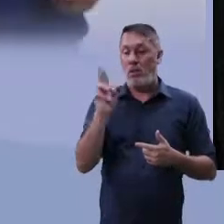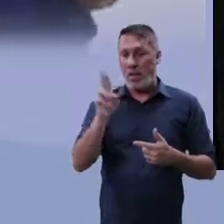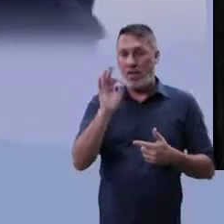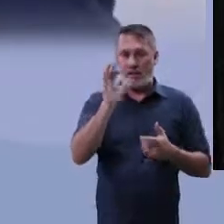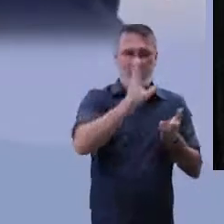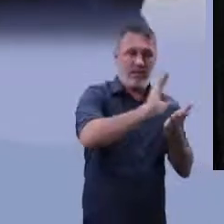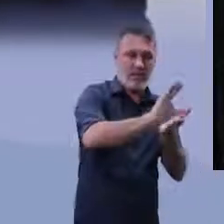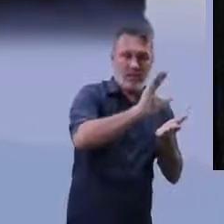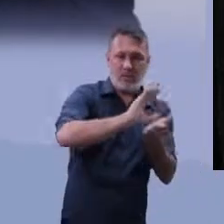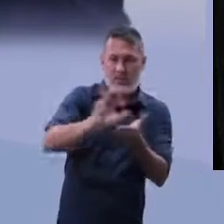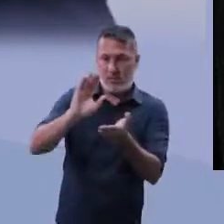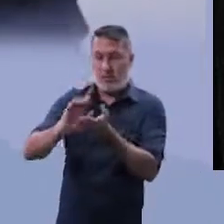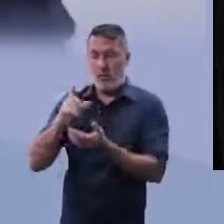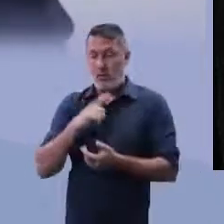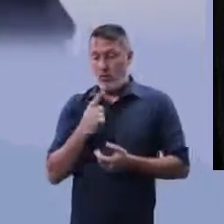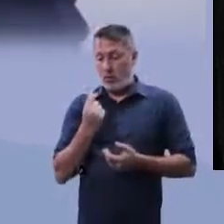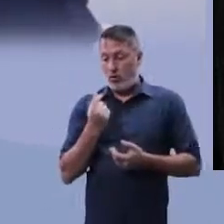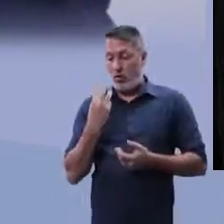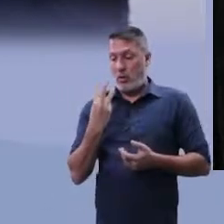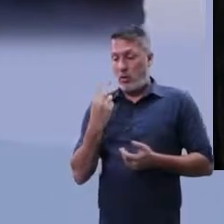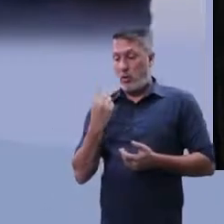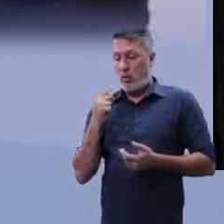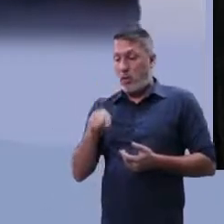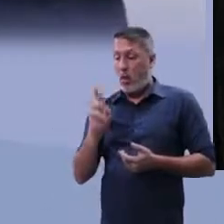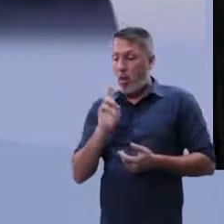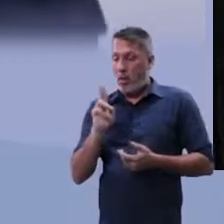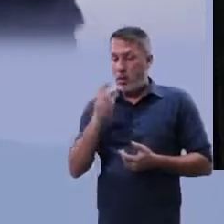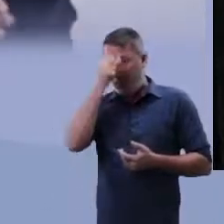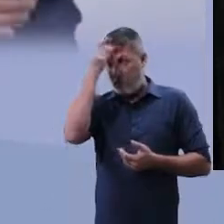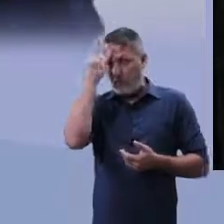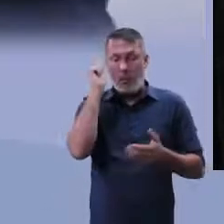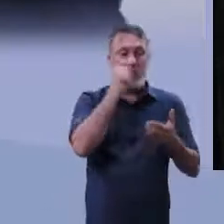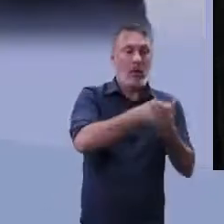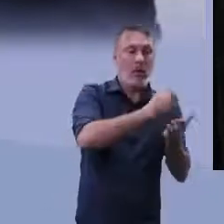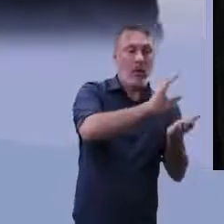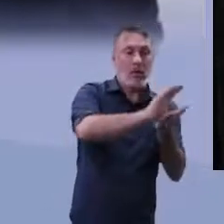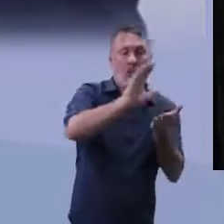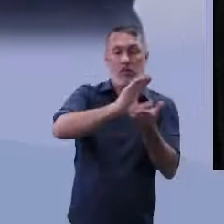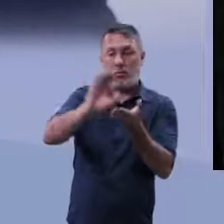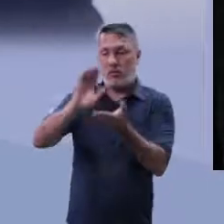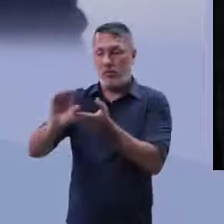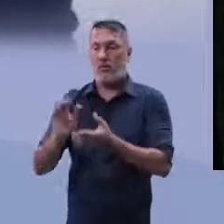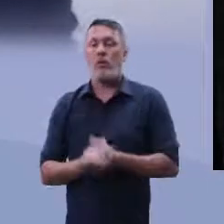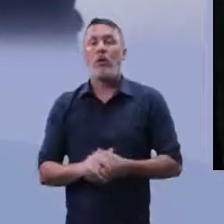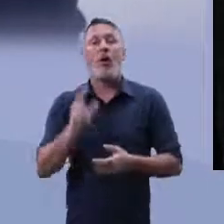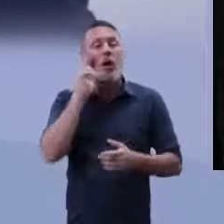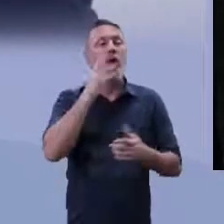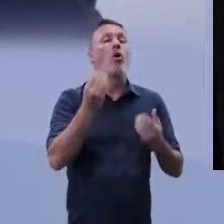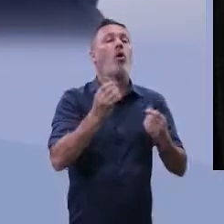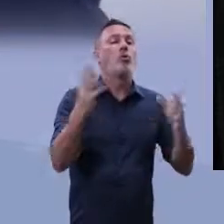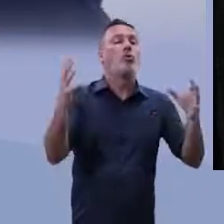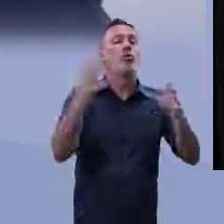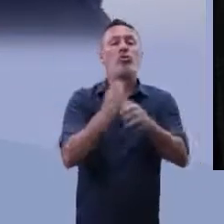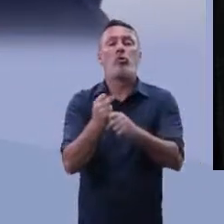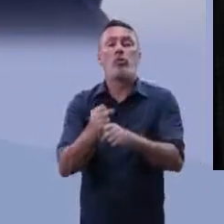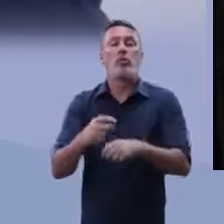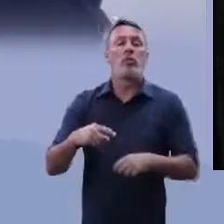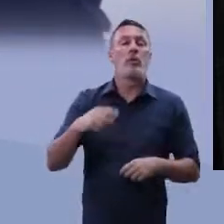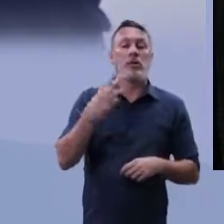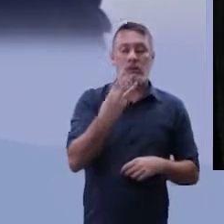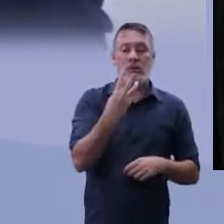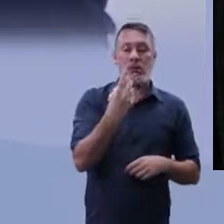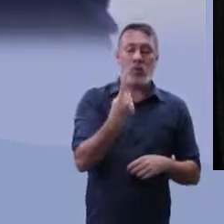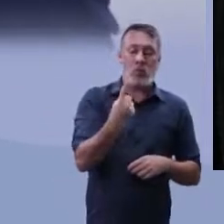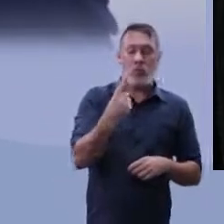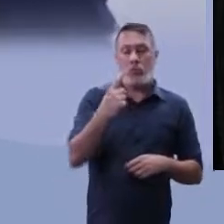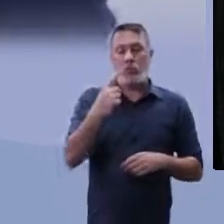31 mil reais para os caras, né? Os donos das empresas já estão de olho nos 31 mil reais. Então você soma um meio mais um terço,